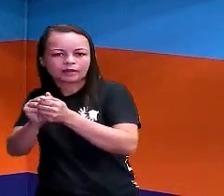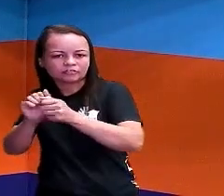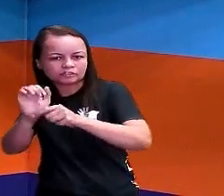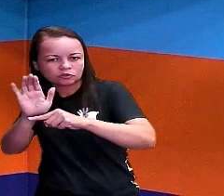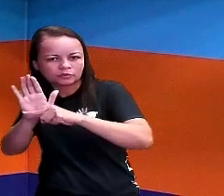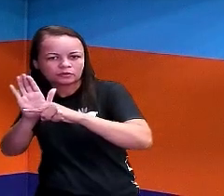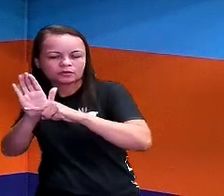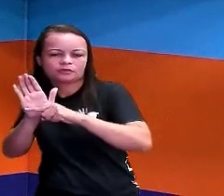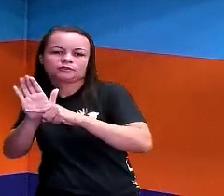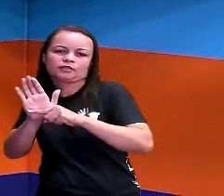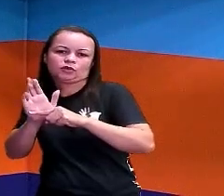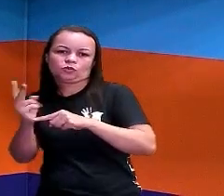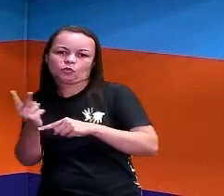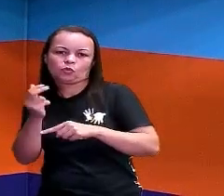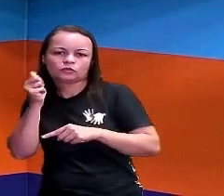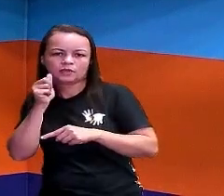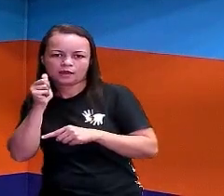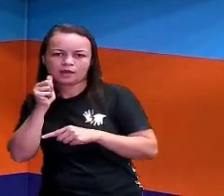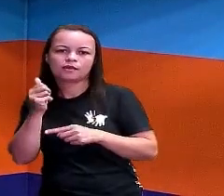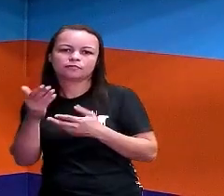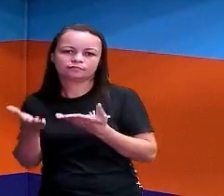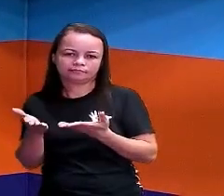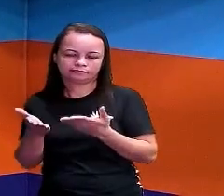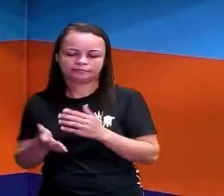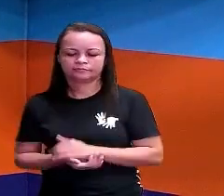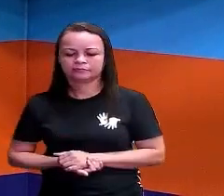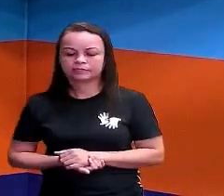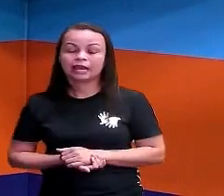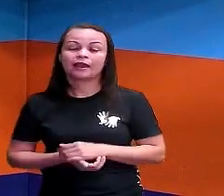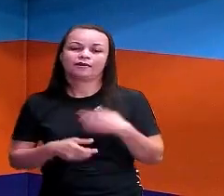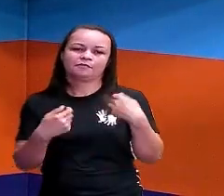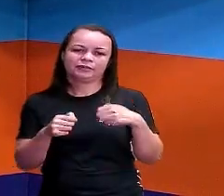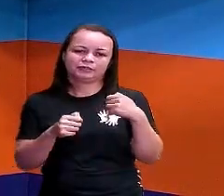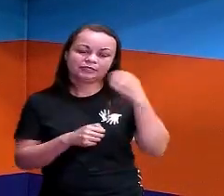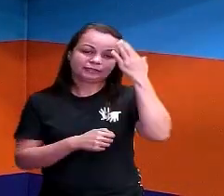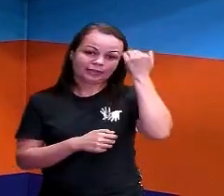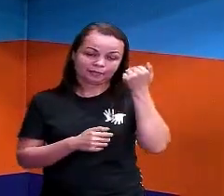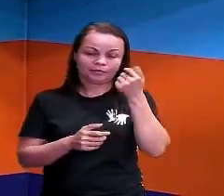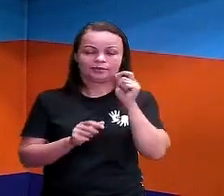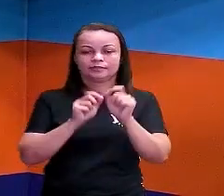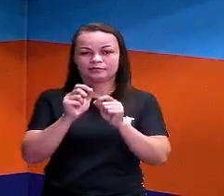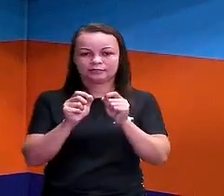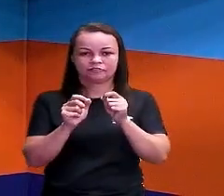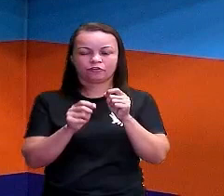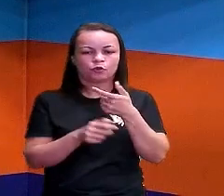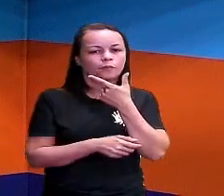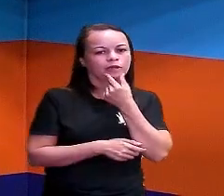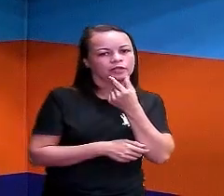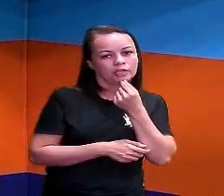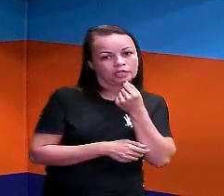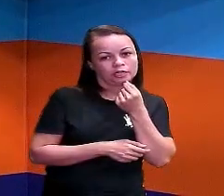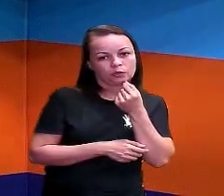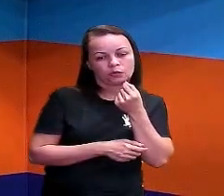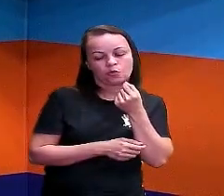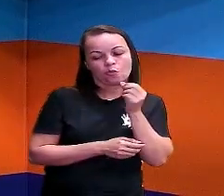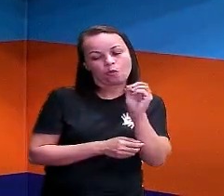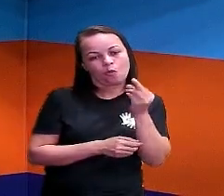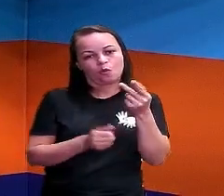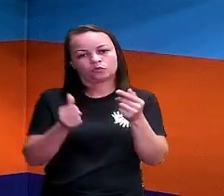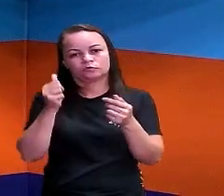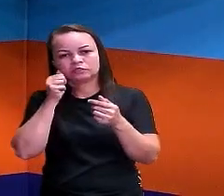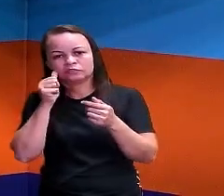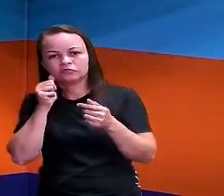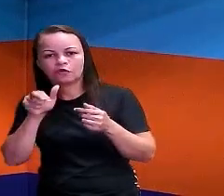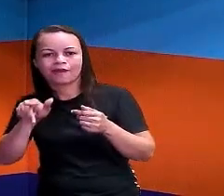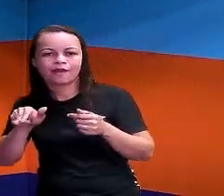subtração. E aí eu preciso saber quem teve a maior pontuação, se foi Miguel ou se foi a irmã.